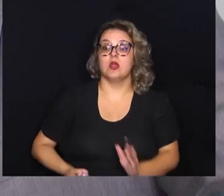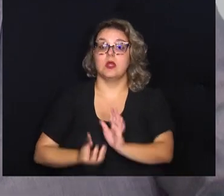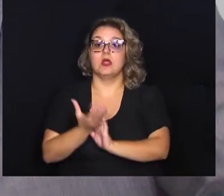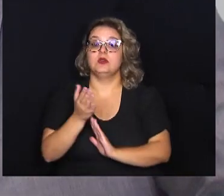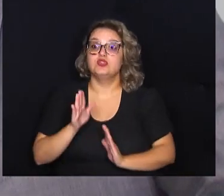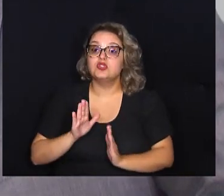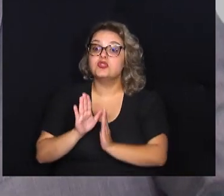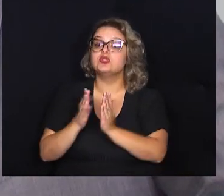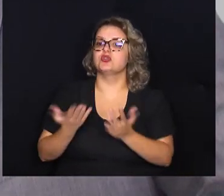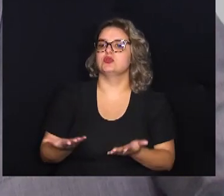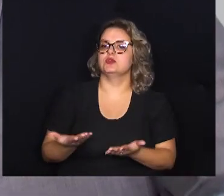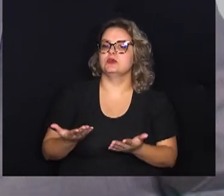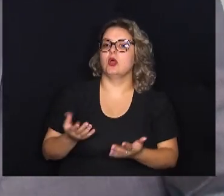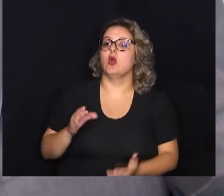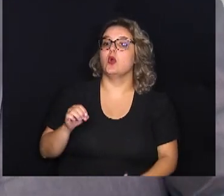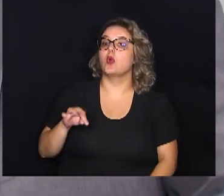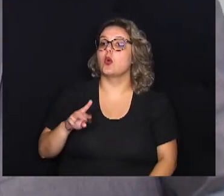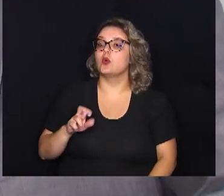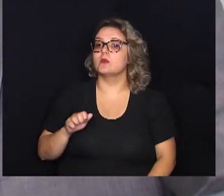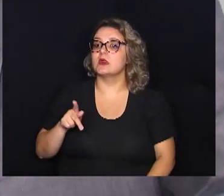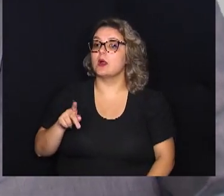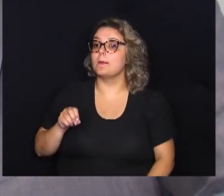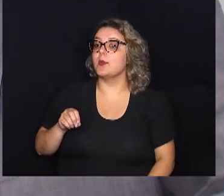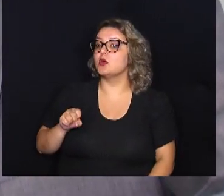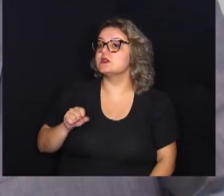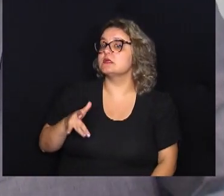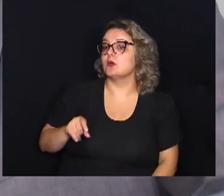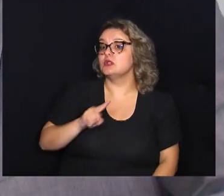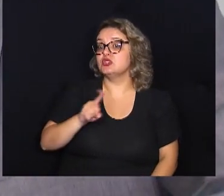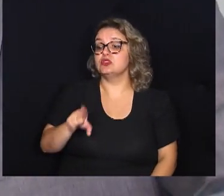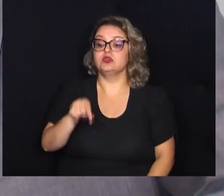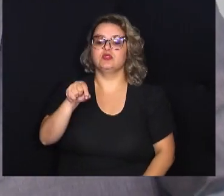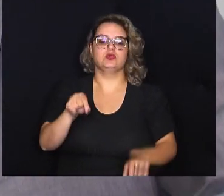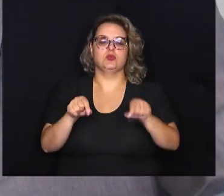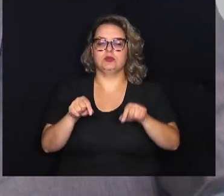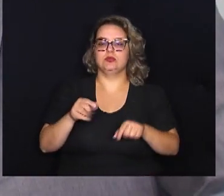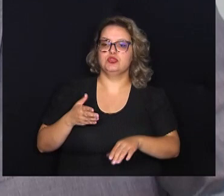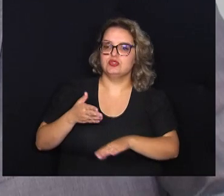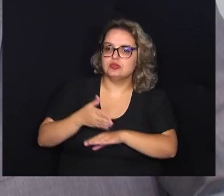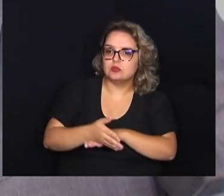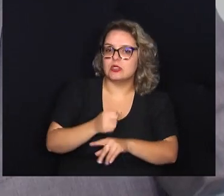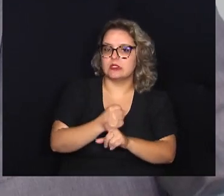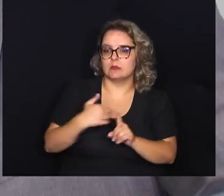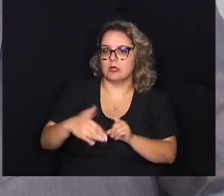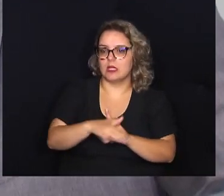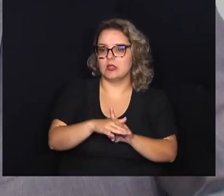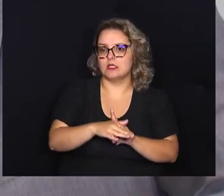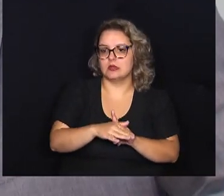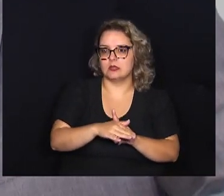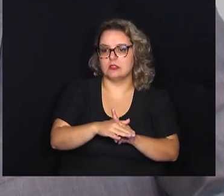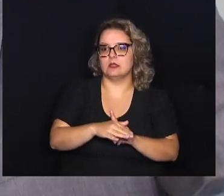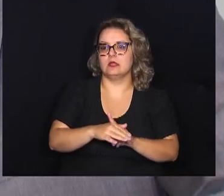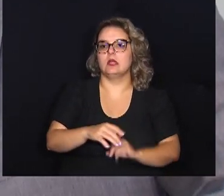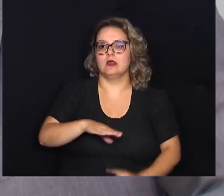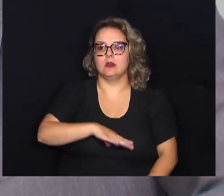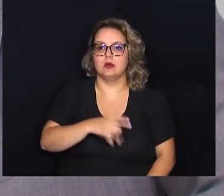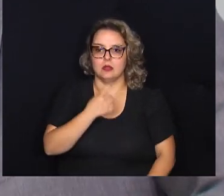dessa contraposição de não opção de participar na sociedade